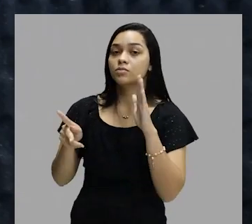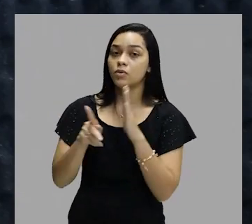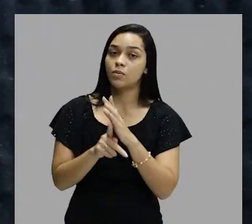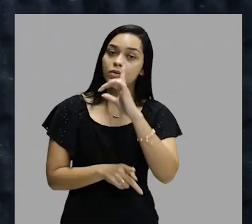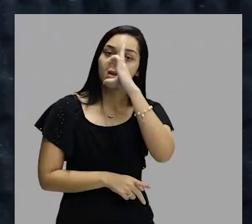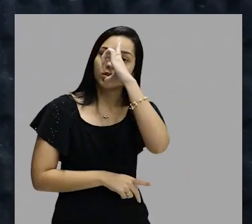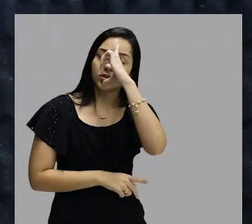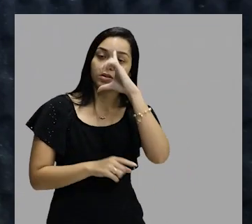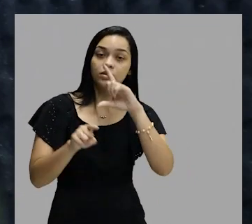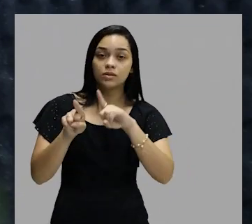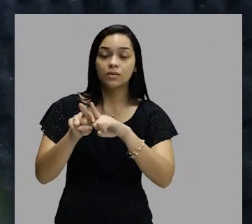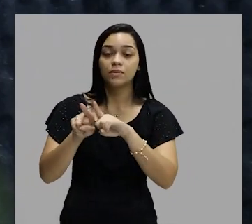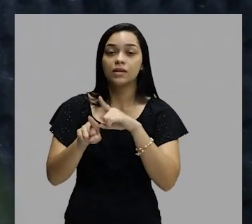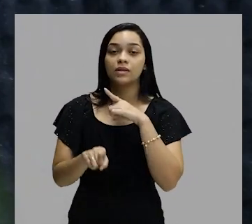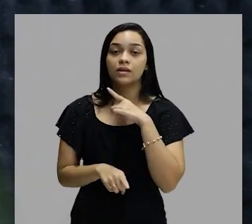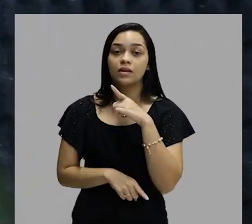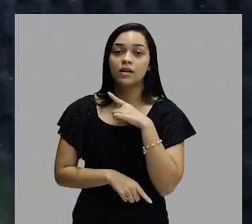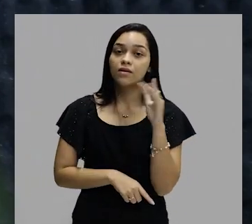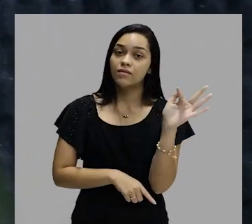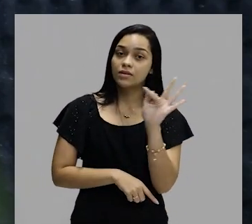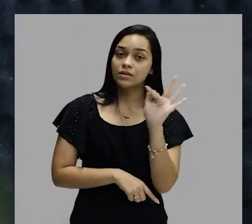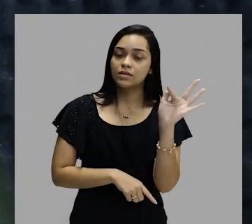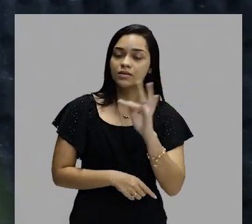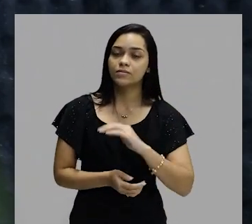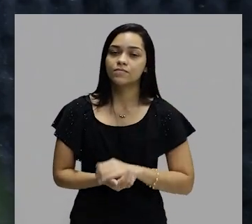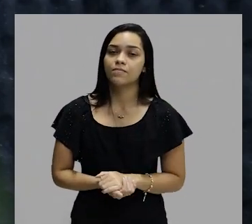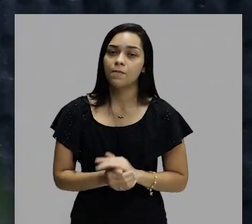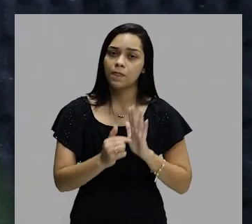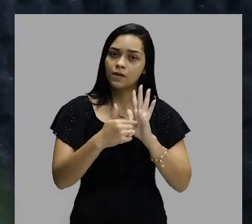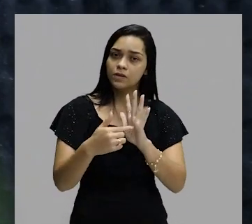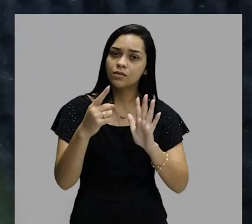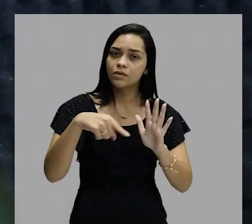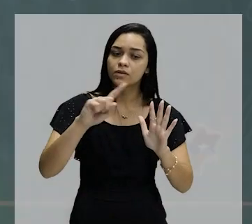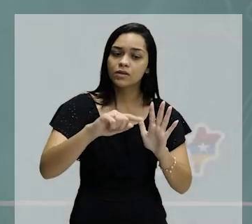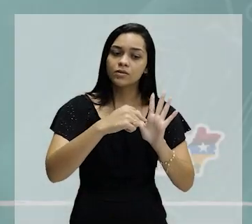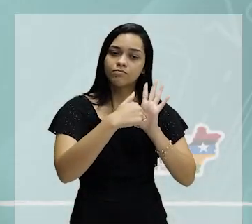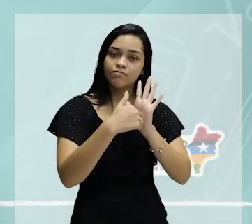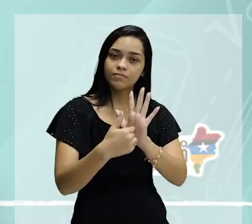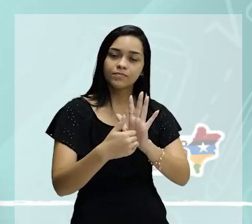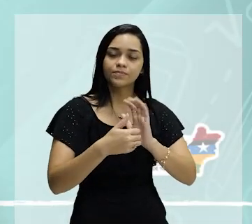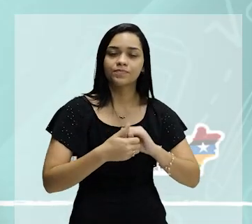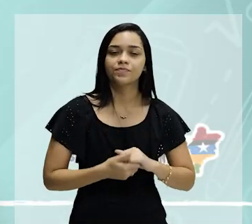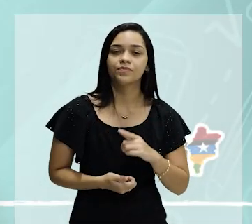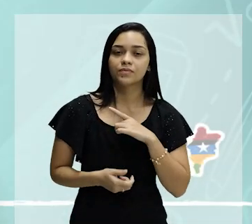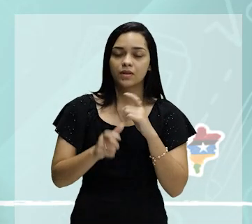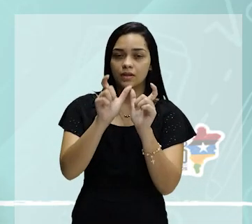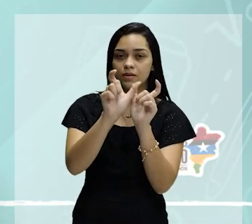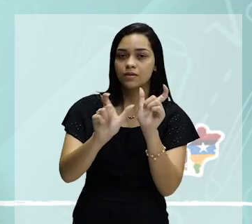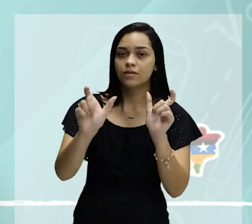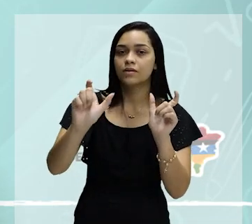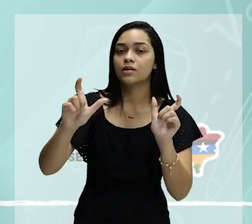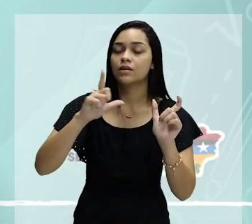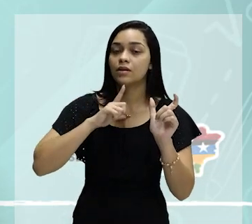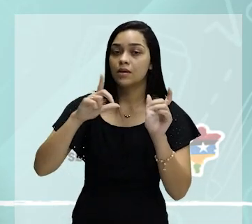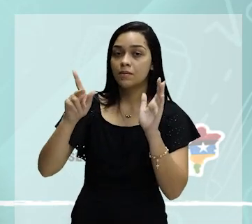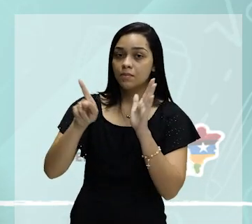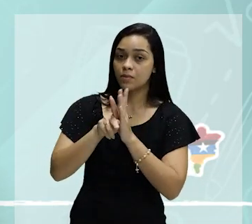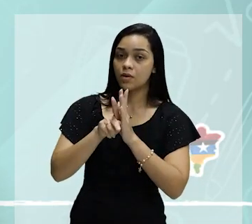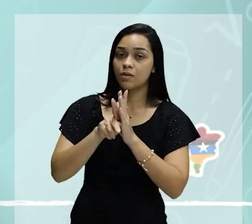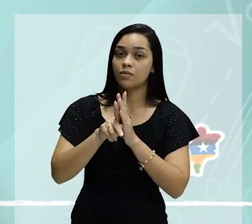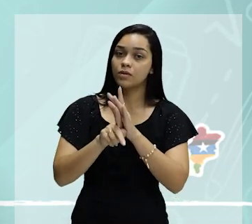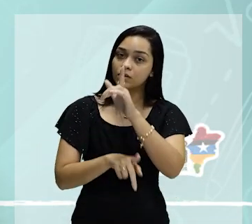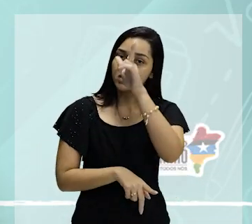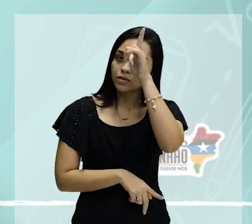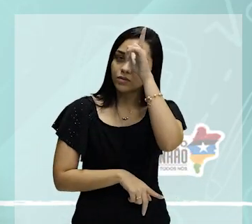latim e a parte do francês. Para demonstrar isso para vocês, olhem só. As palavras que vêm dos dialetos germânicos,